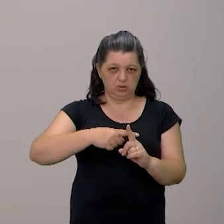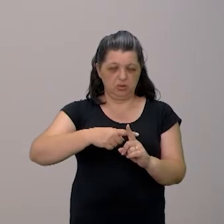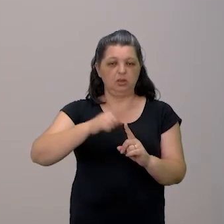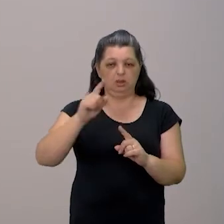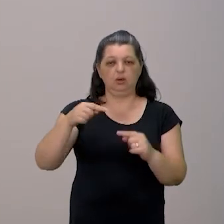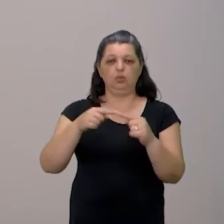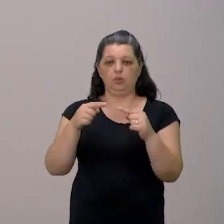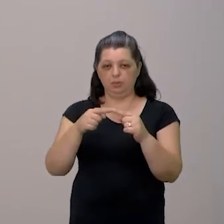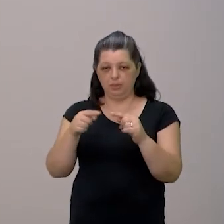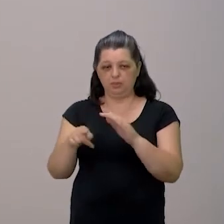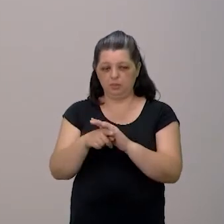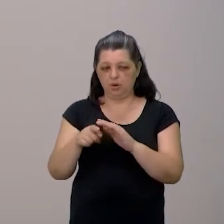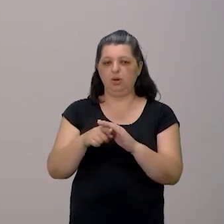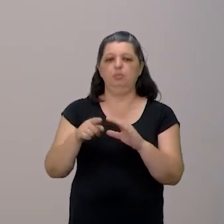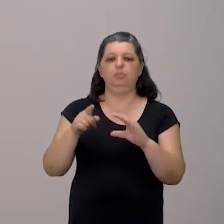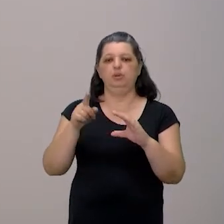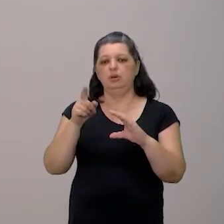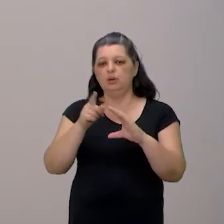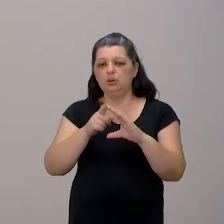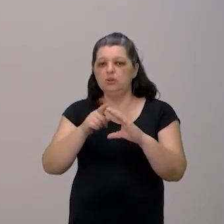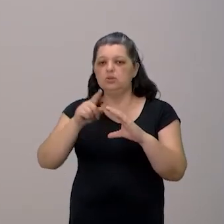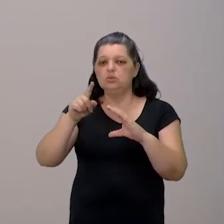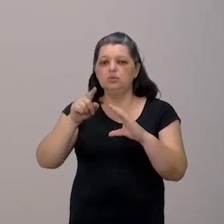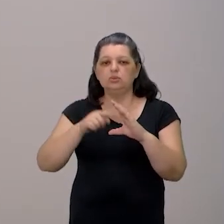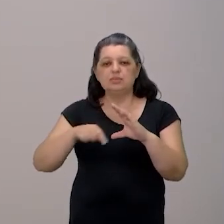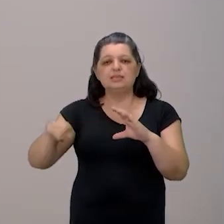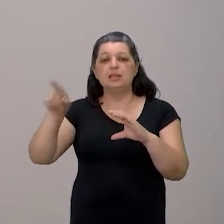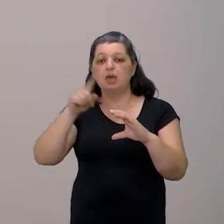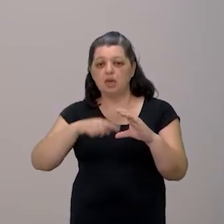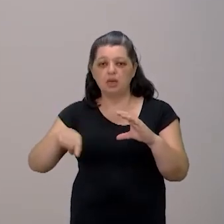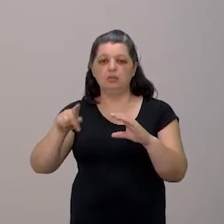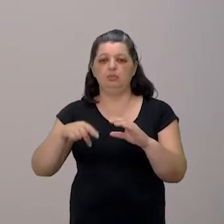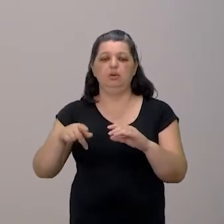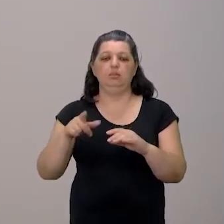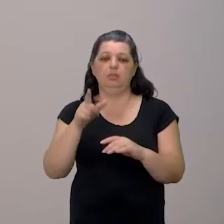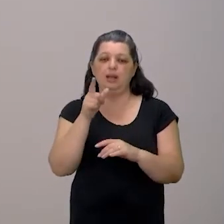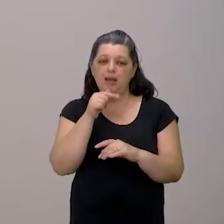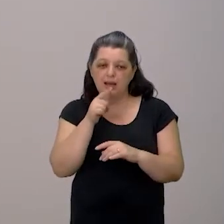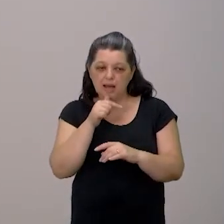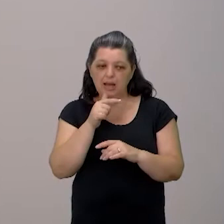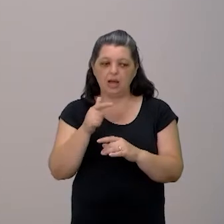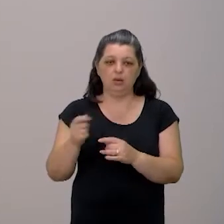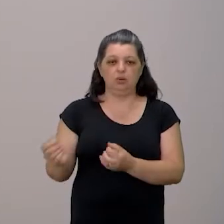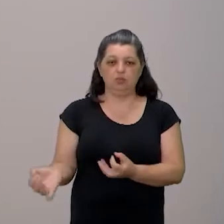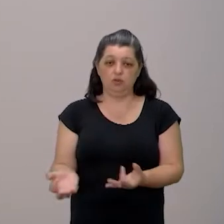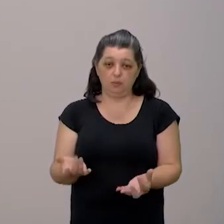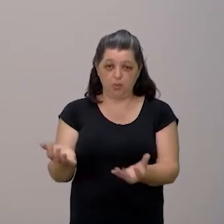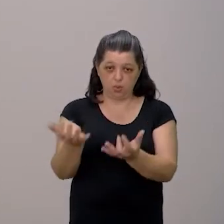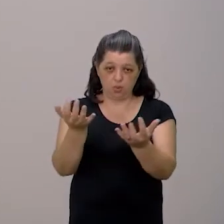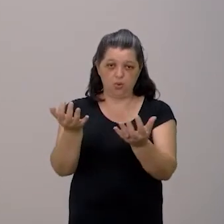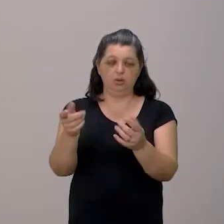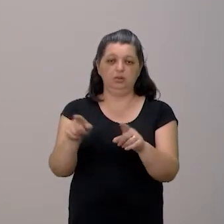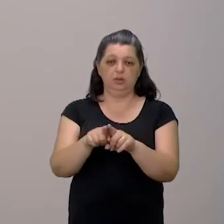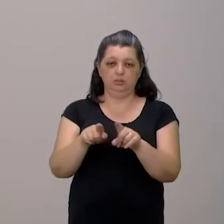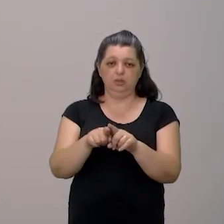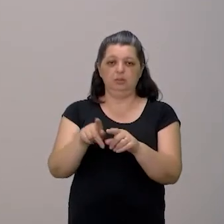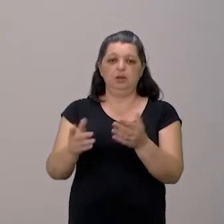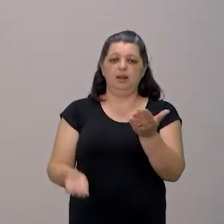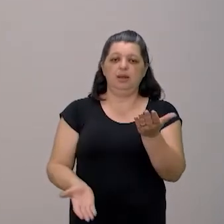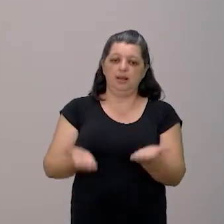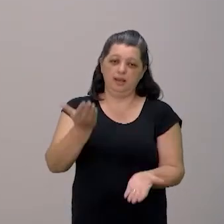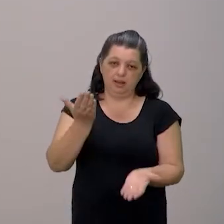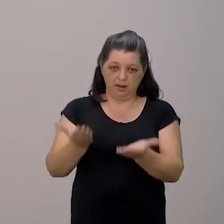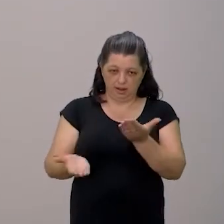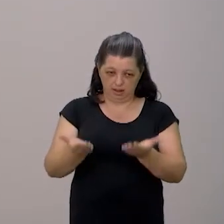né? Quando você tem uma interferência nesse ciclo, lembra que a água, o vapor, né? A água ali consegue o quê? Fazer um equilíbrio da temperatura da Terra, né? E aí você